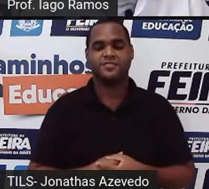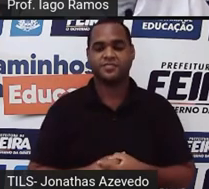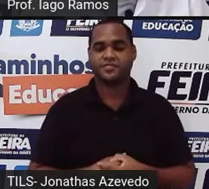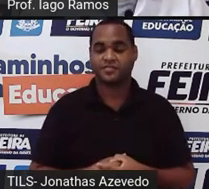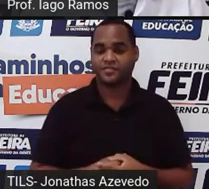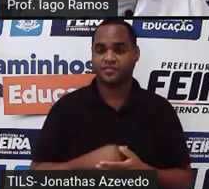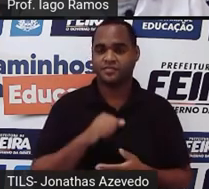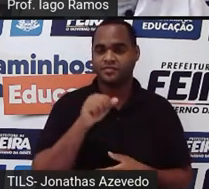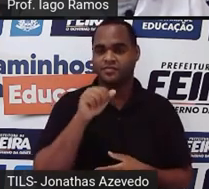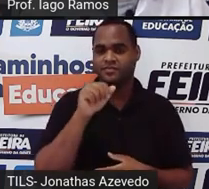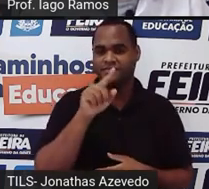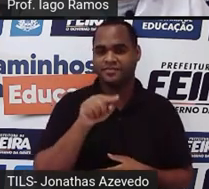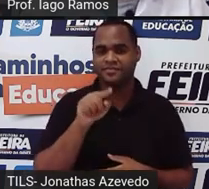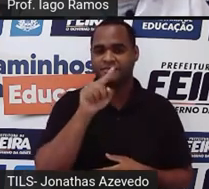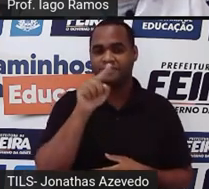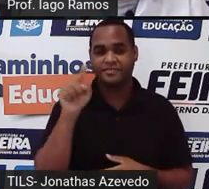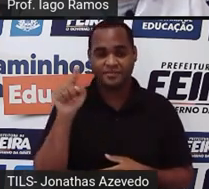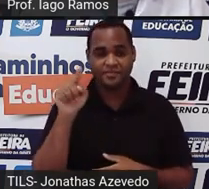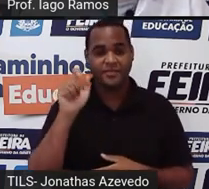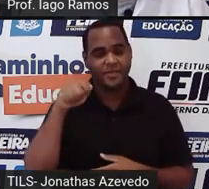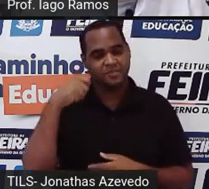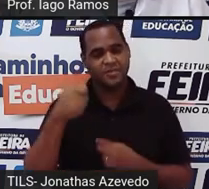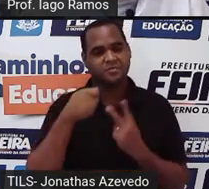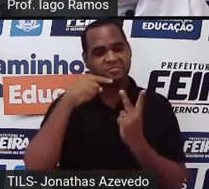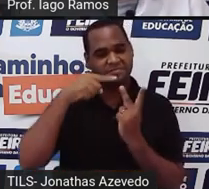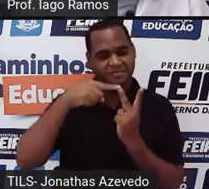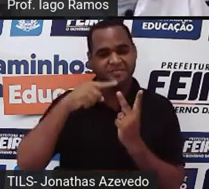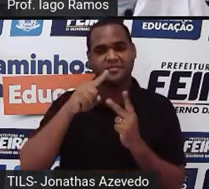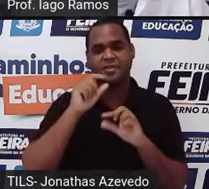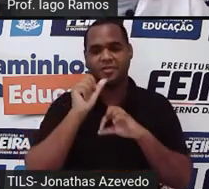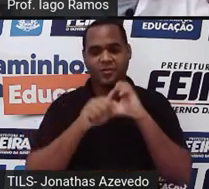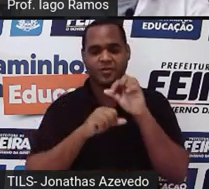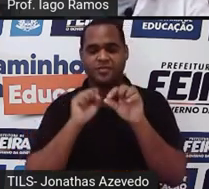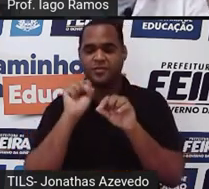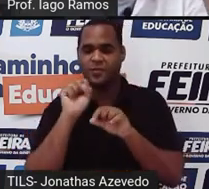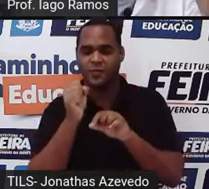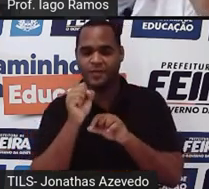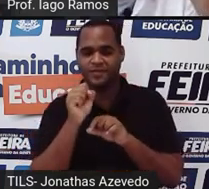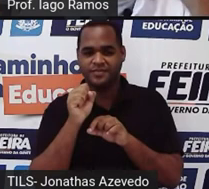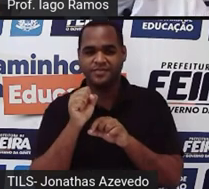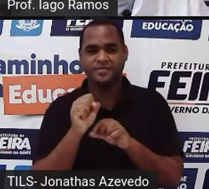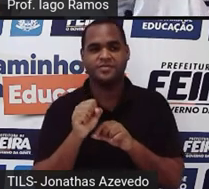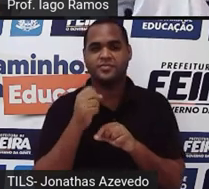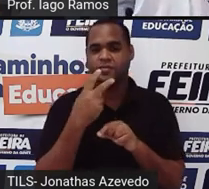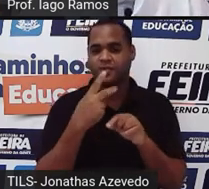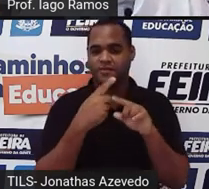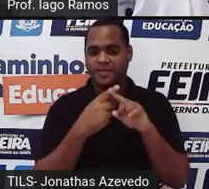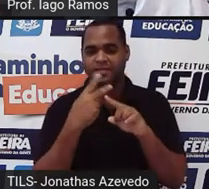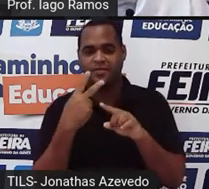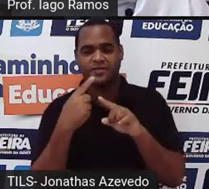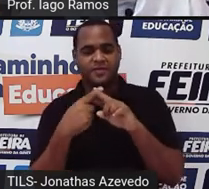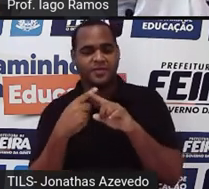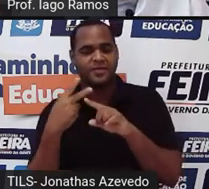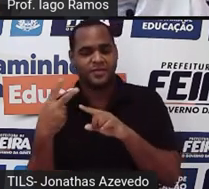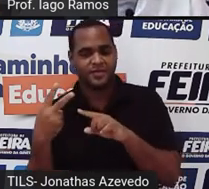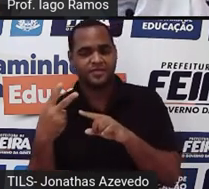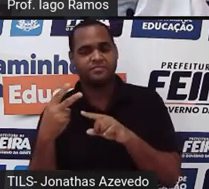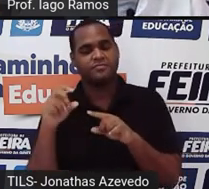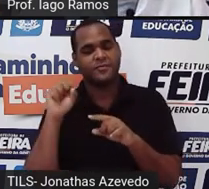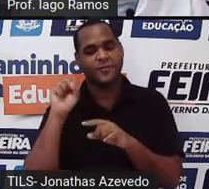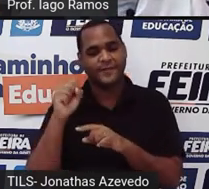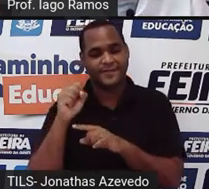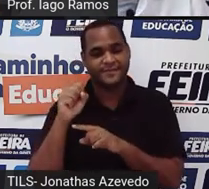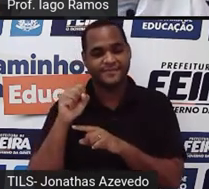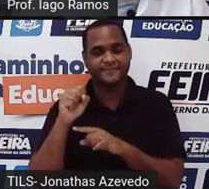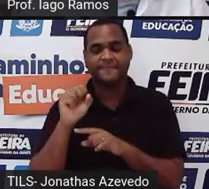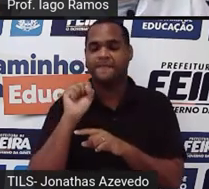aí vai virar a raiz quadrada de 2 elevado a 3, que é 8, tá? 2 vezes 2 vezes 2. A raiz